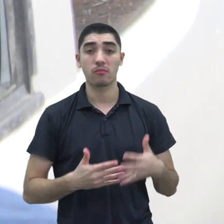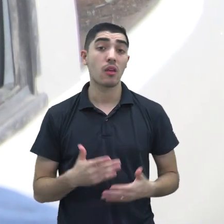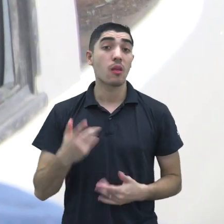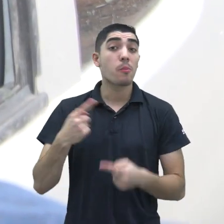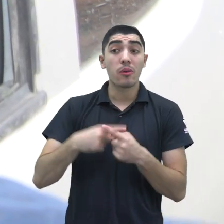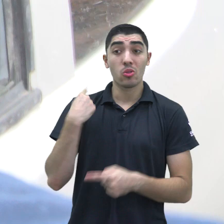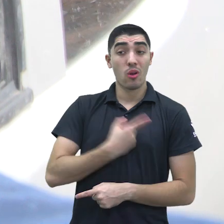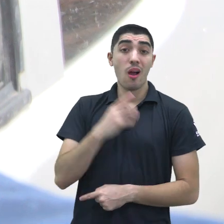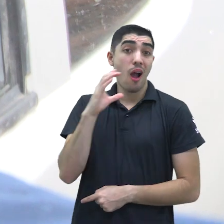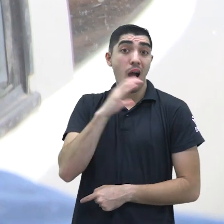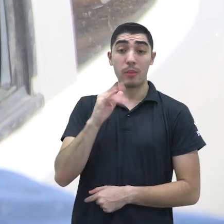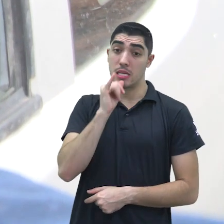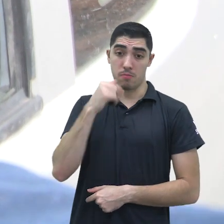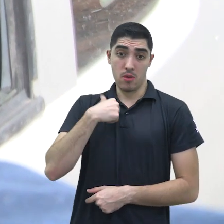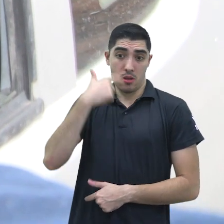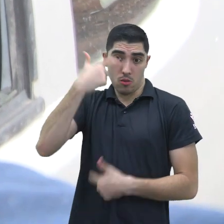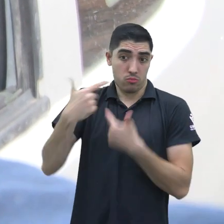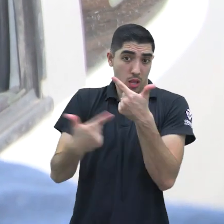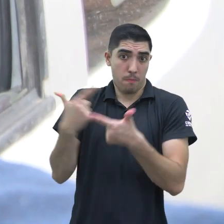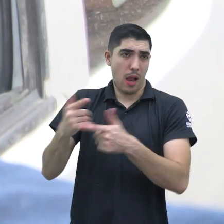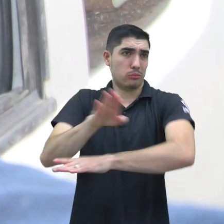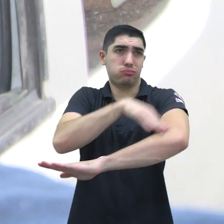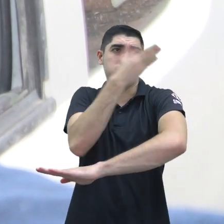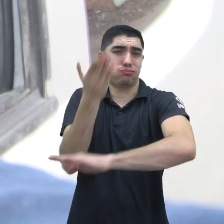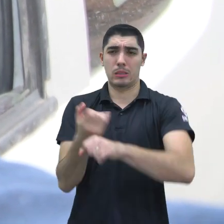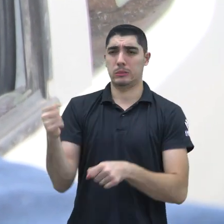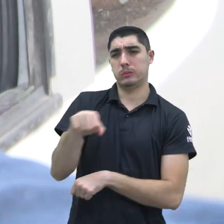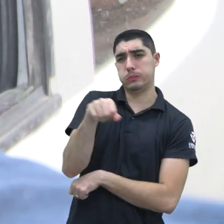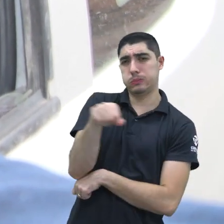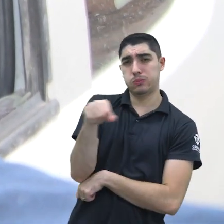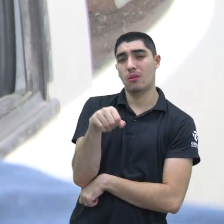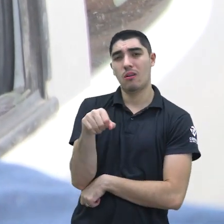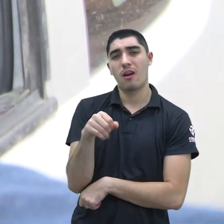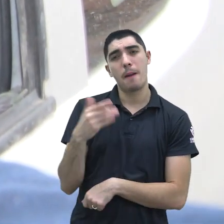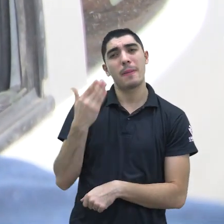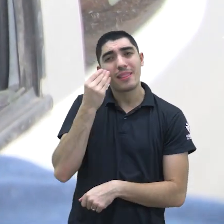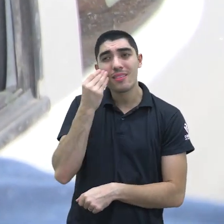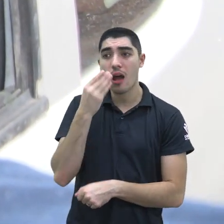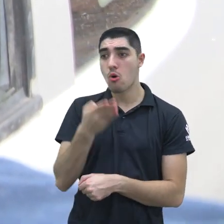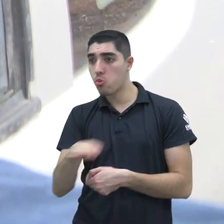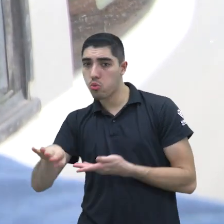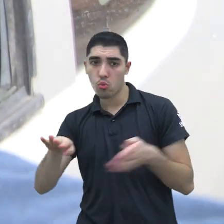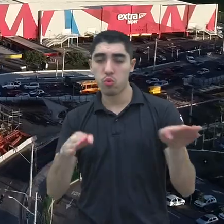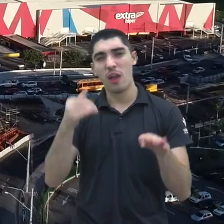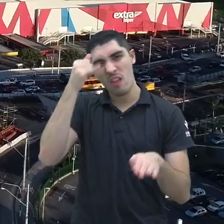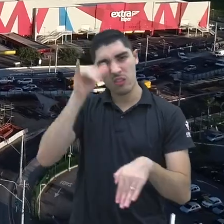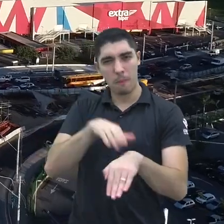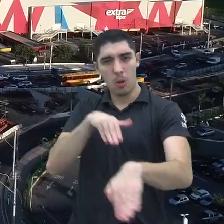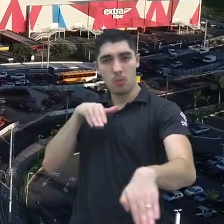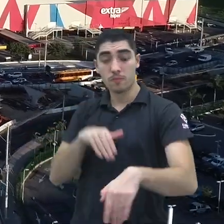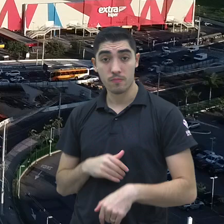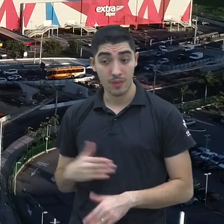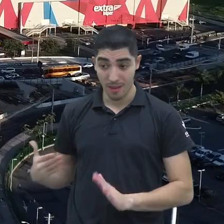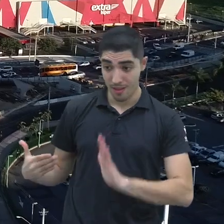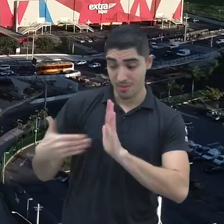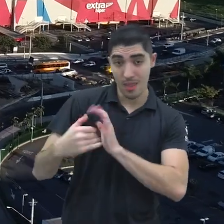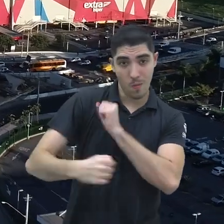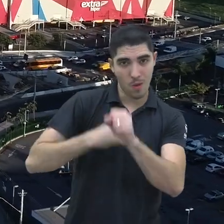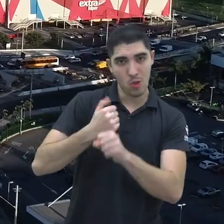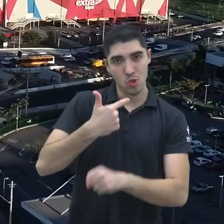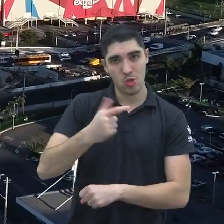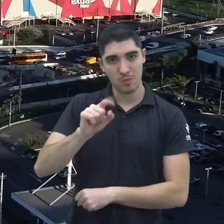porque você se locomove muito rápido, né? Igual a gente que trabalha o dia inteiro na rua aí, você pega menos trânsito. Até